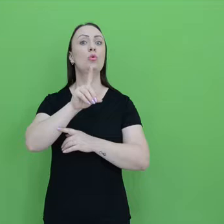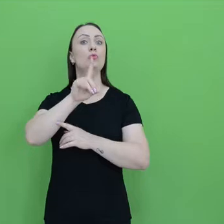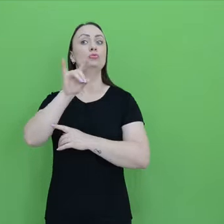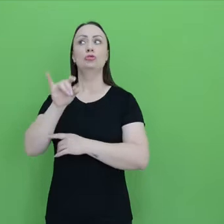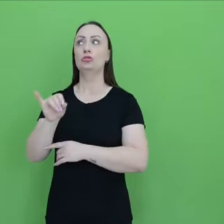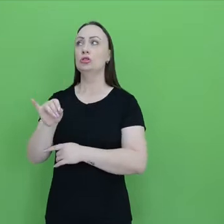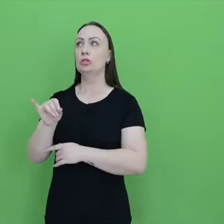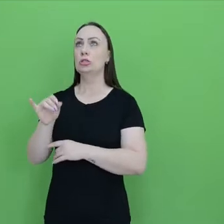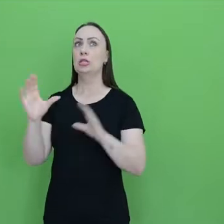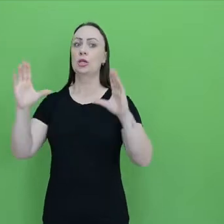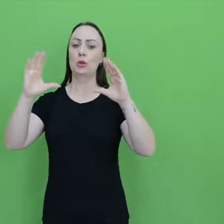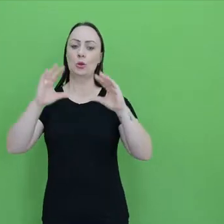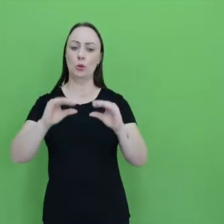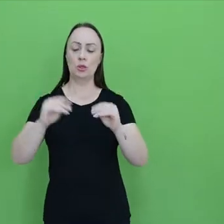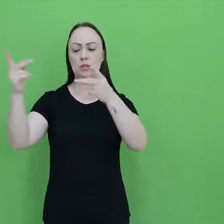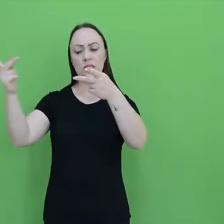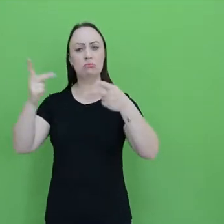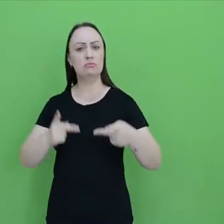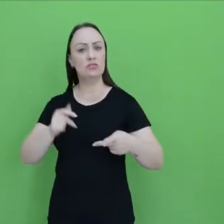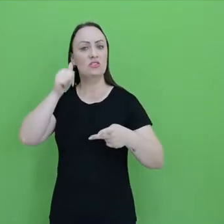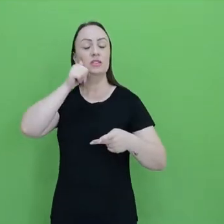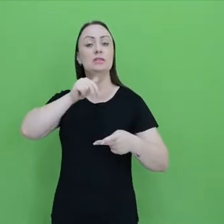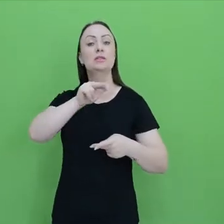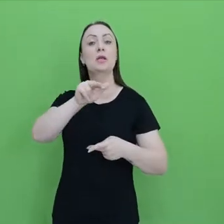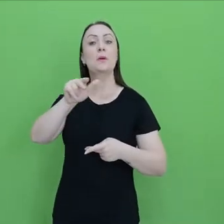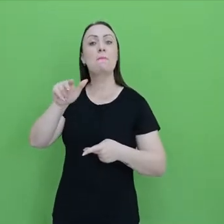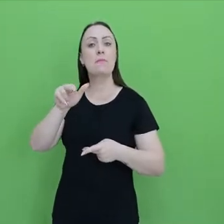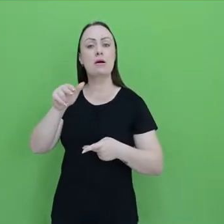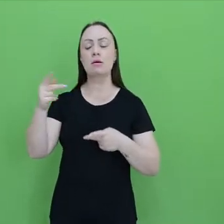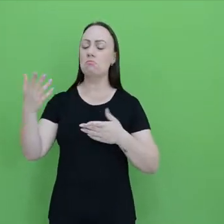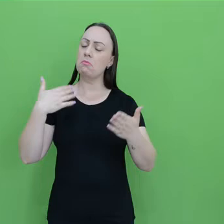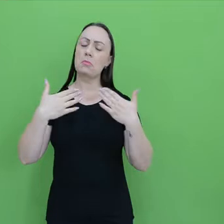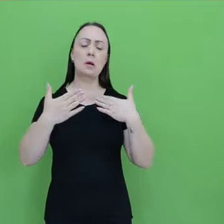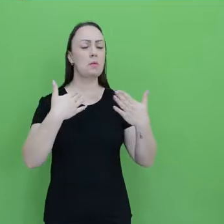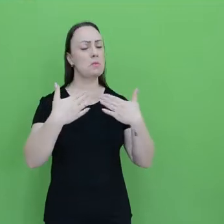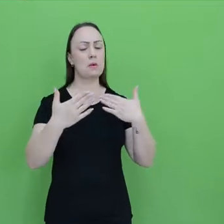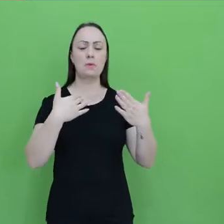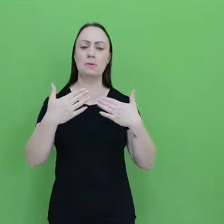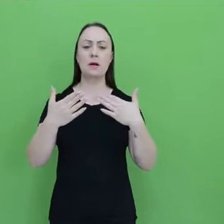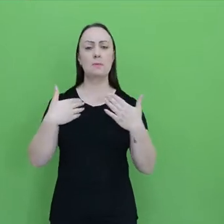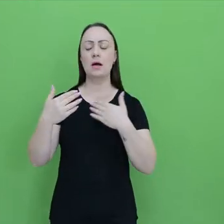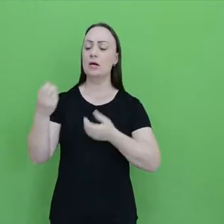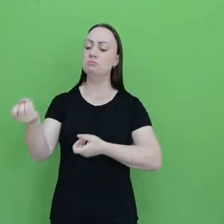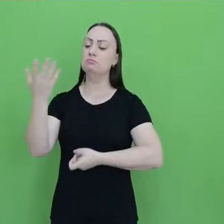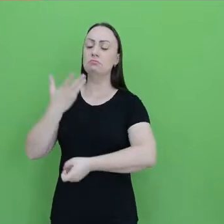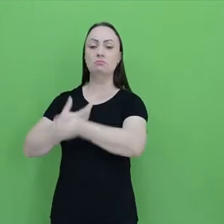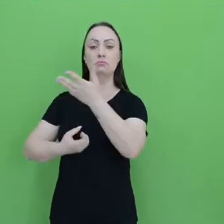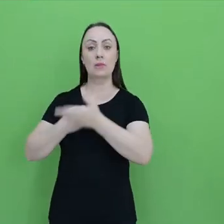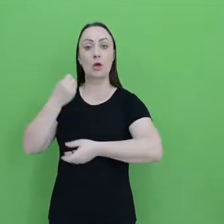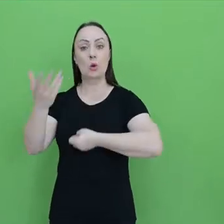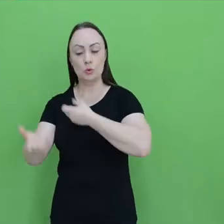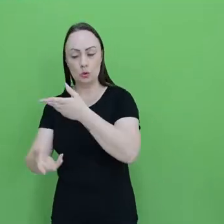recebeu a visita de sua irmã. As duas conversaram, Ivanka lhe contou sobre seus problemas. A irmã